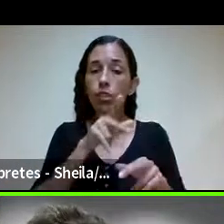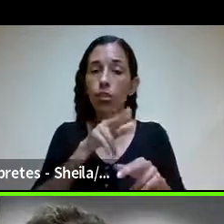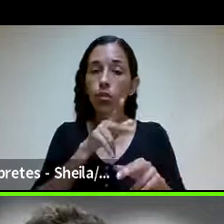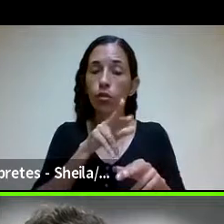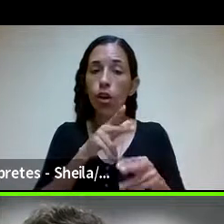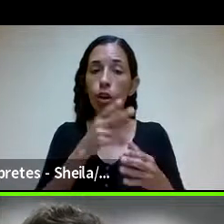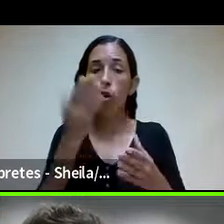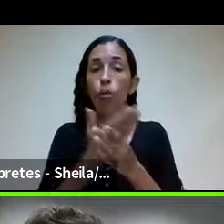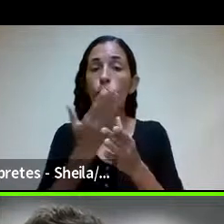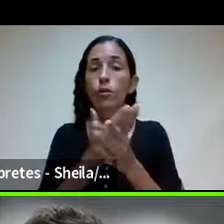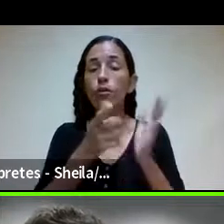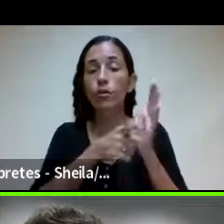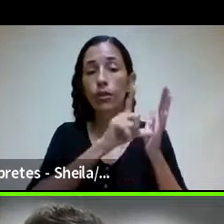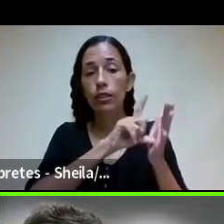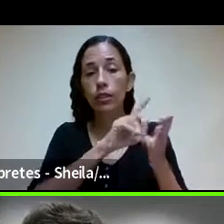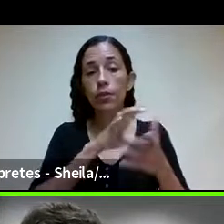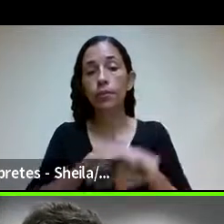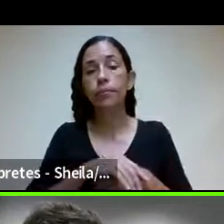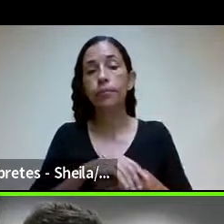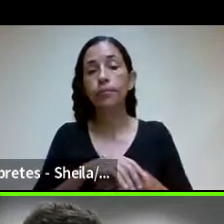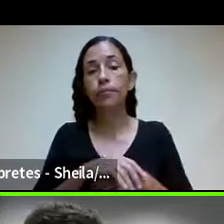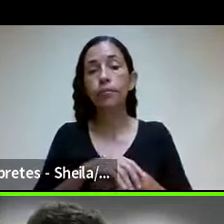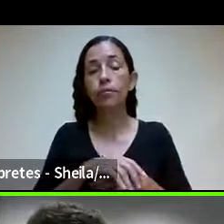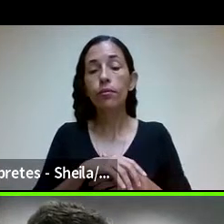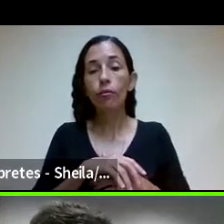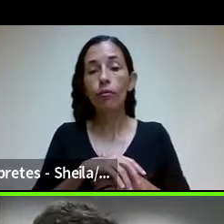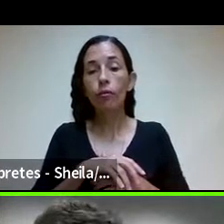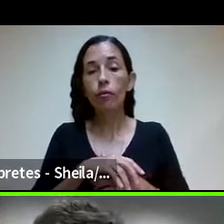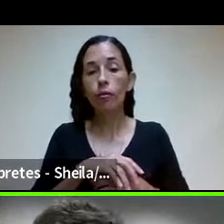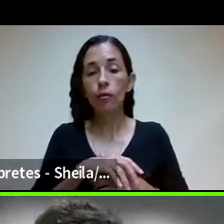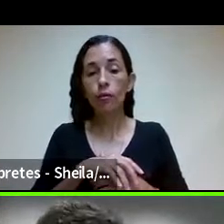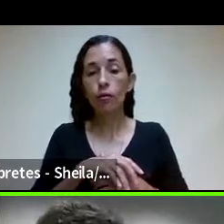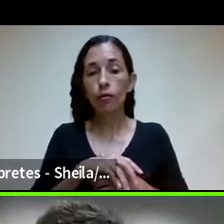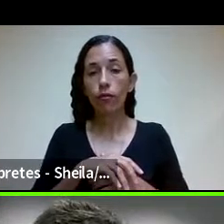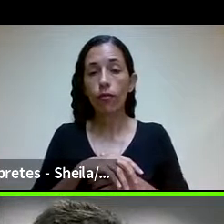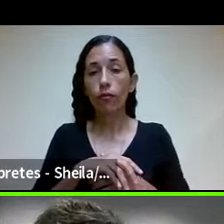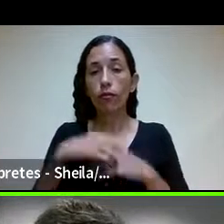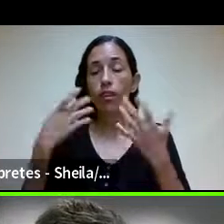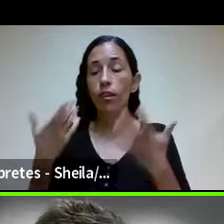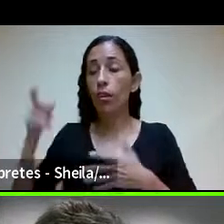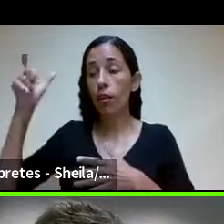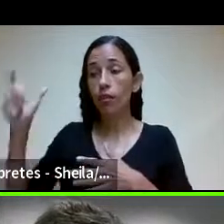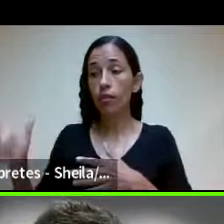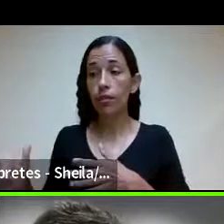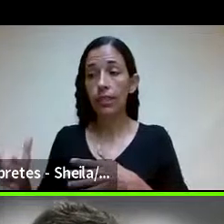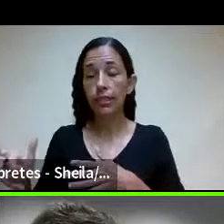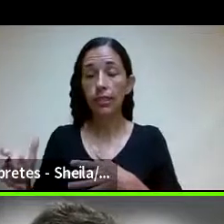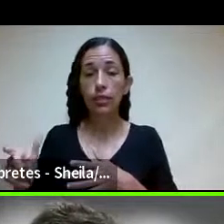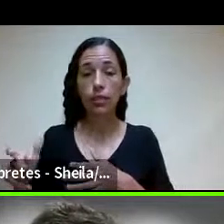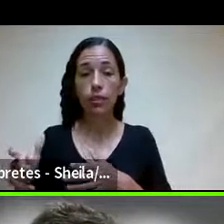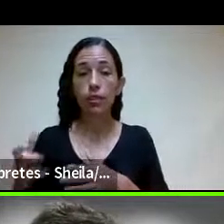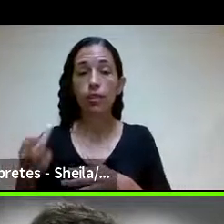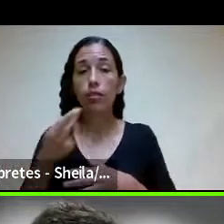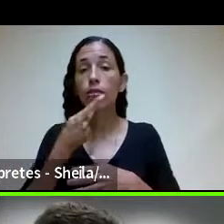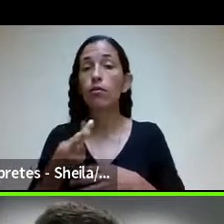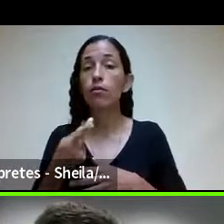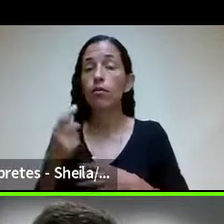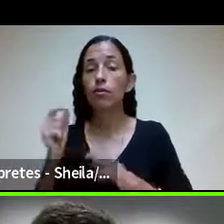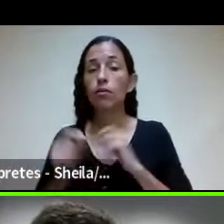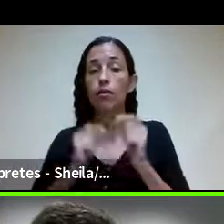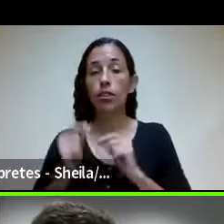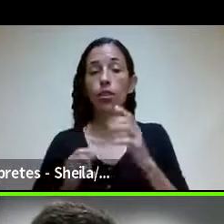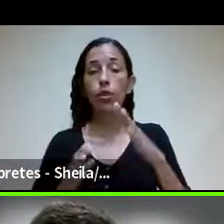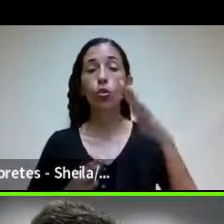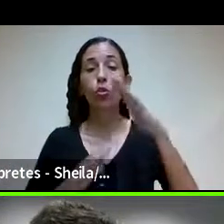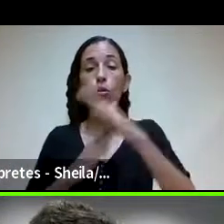neste, sim, concluindo aqui, em suas razões, a recorrente sustenta que o limite de